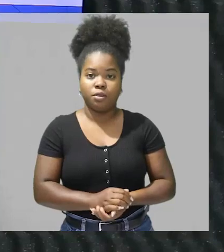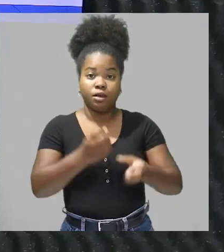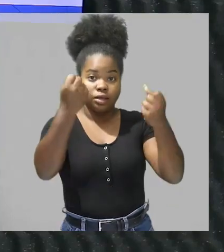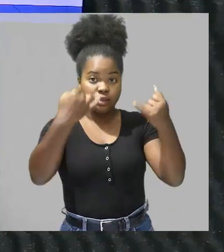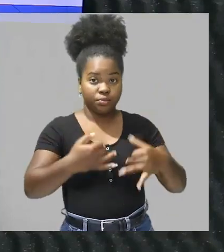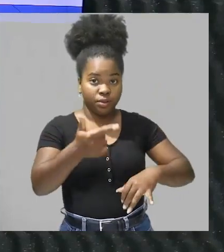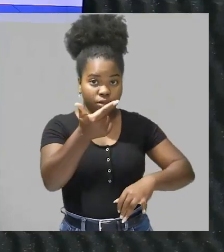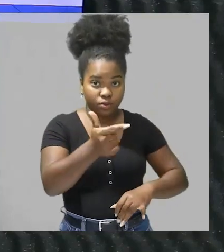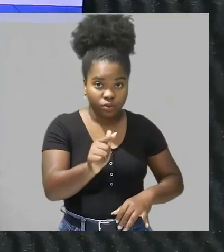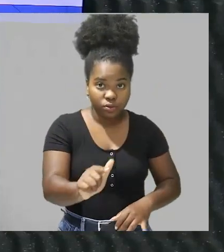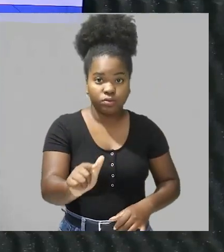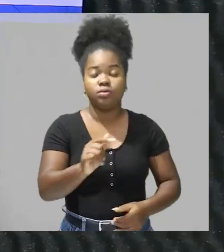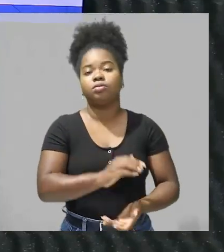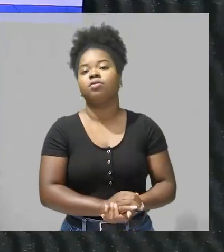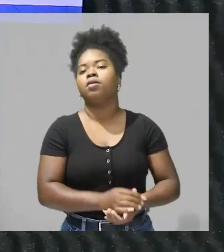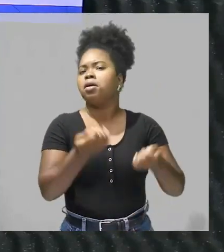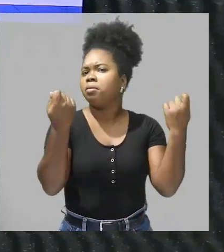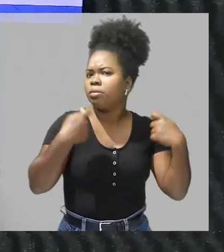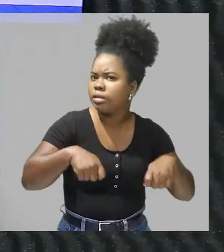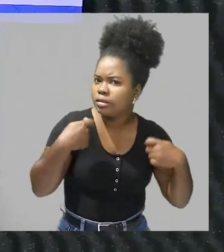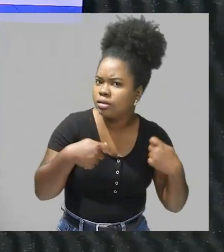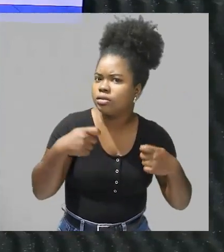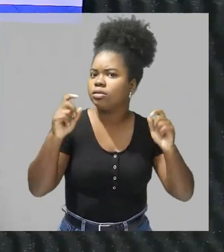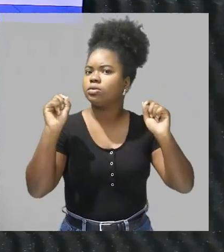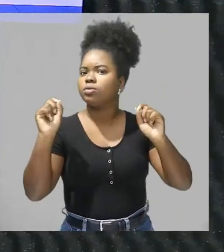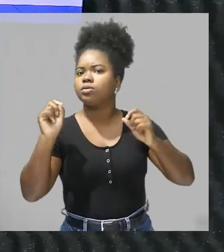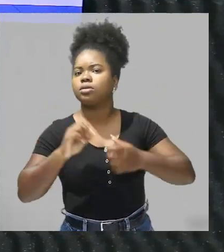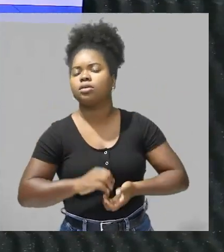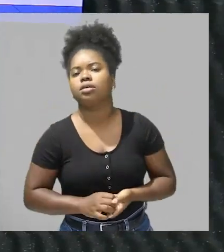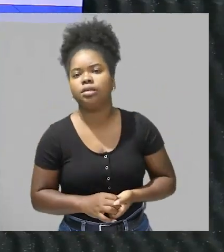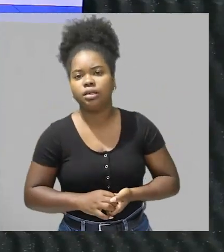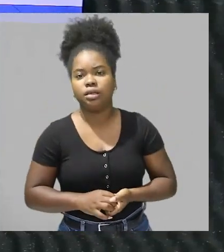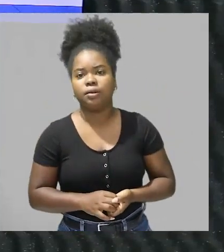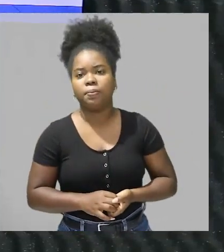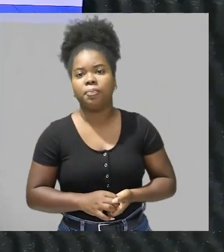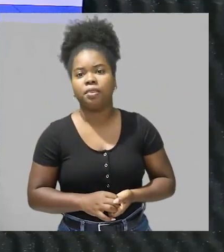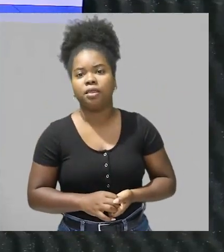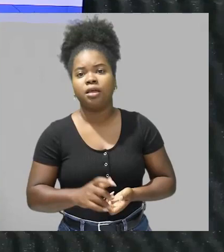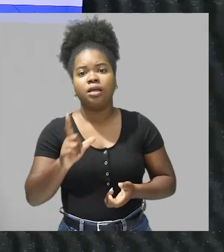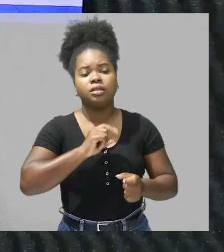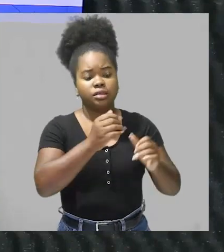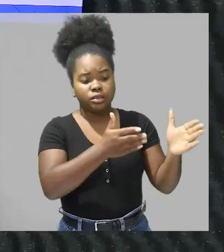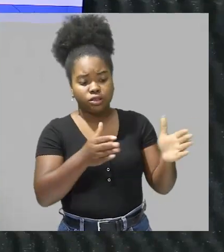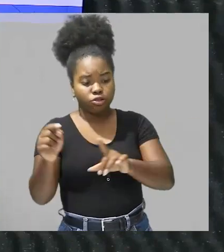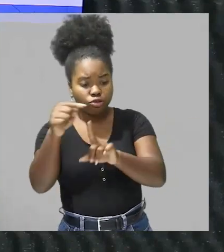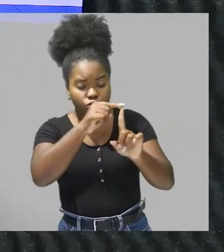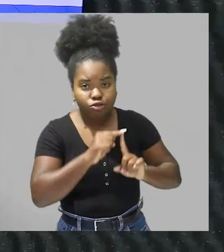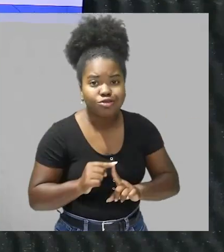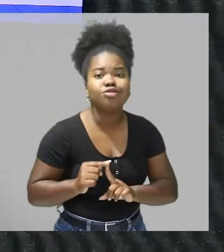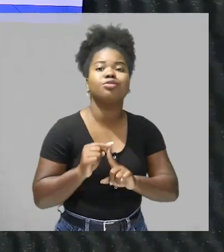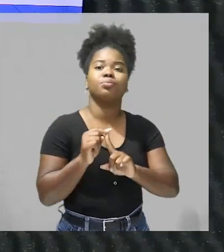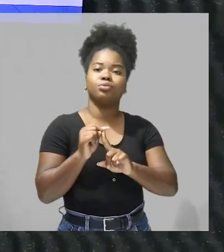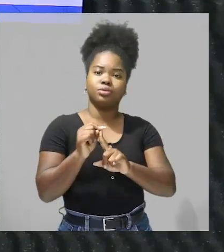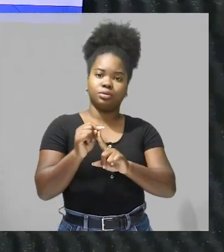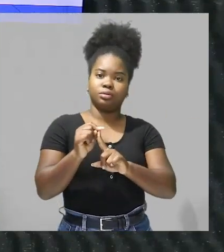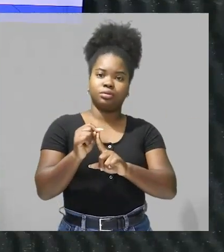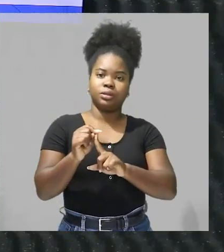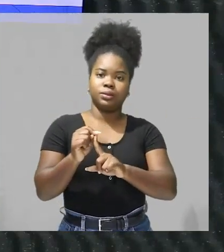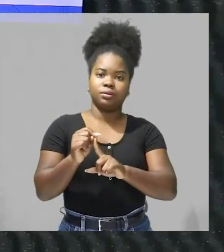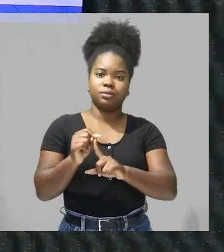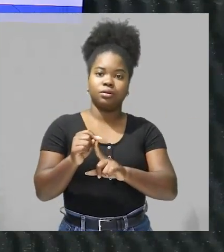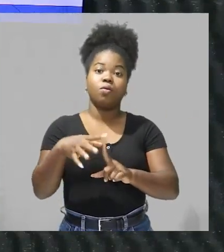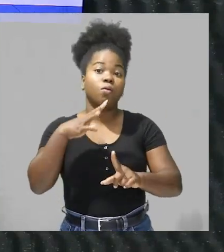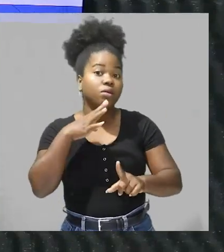turminha eu preciso é estar com esses termos processo de separação de misturas